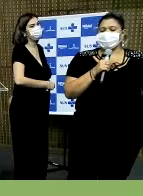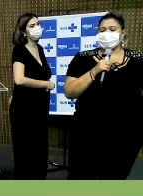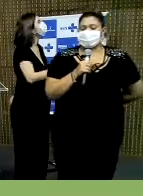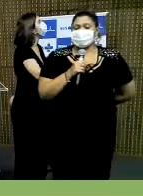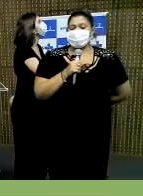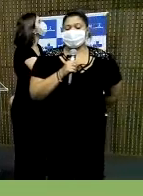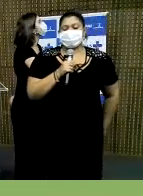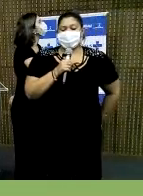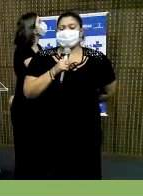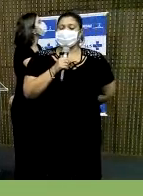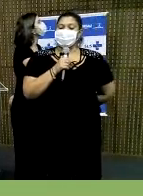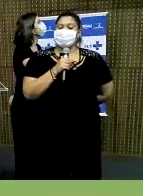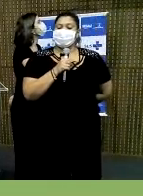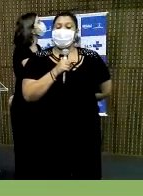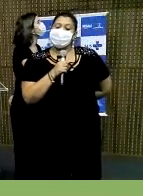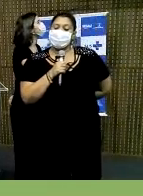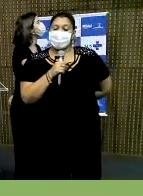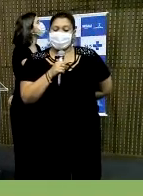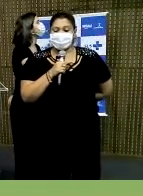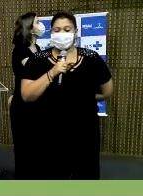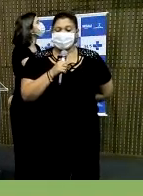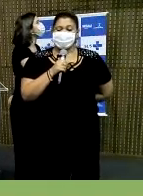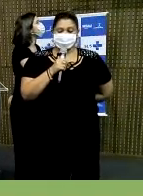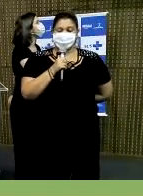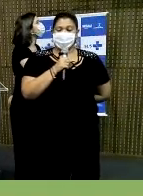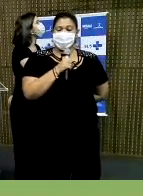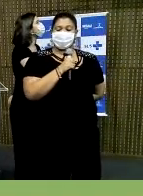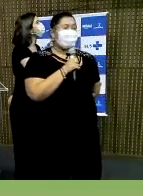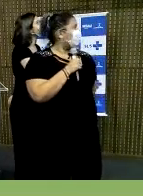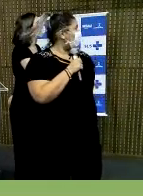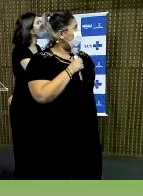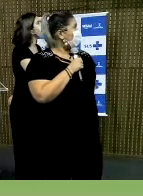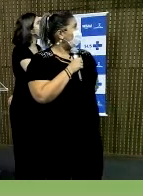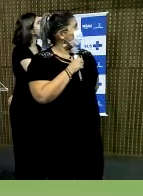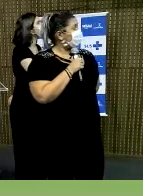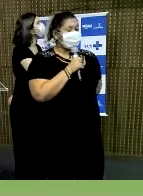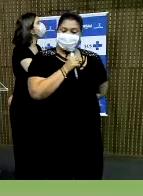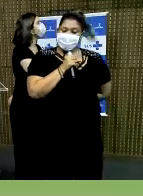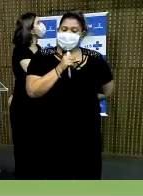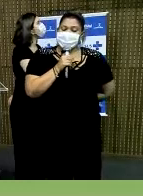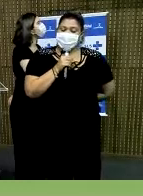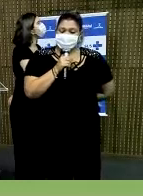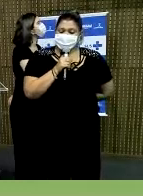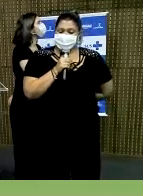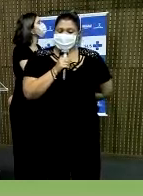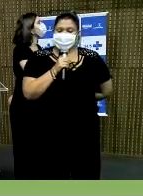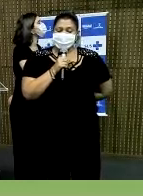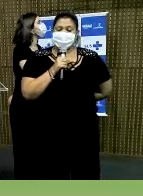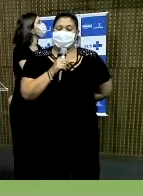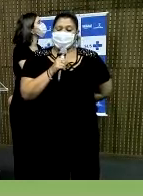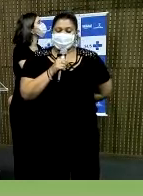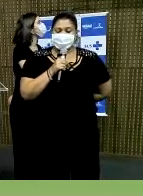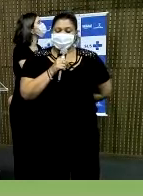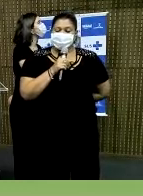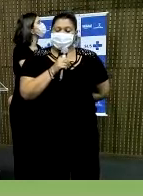Nós abraçamos, a nossa área delimita até na BR, próximo ao Unidade Agrárias, e pegamos